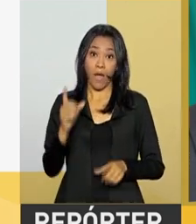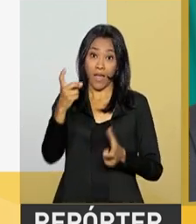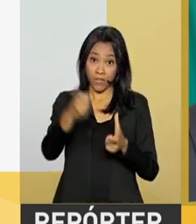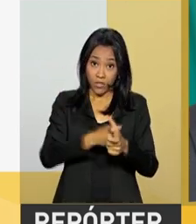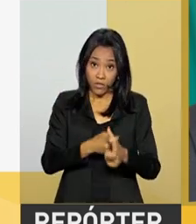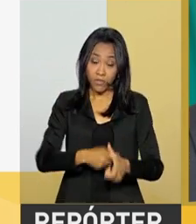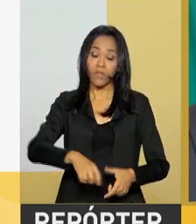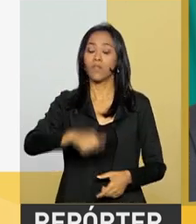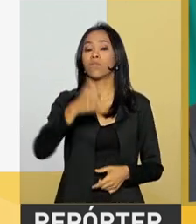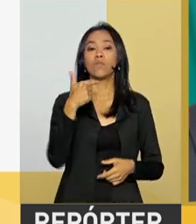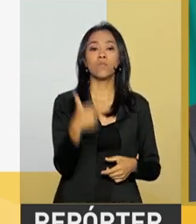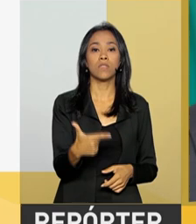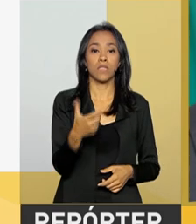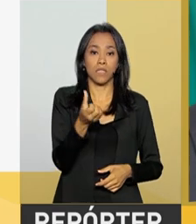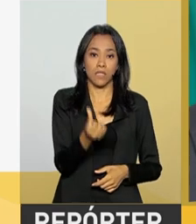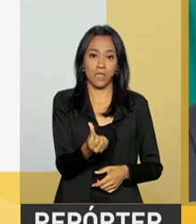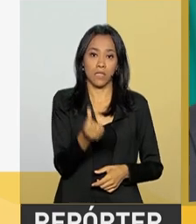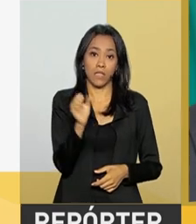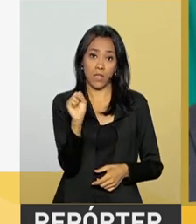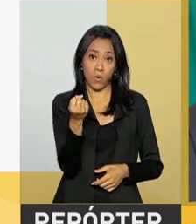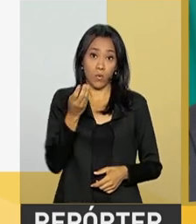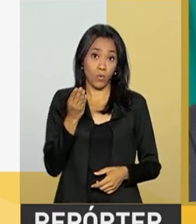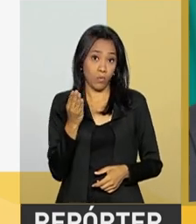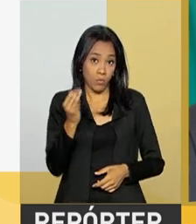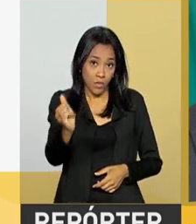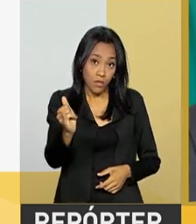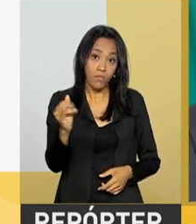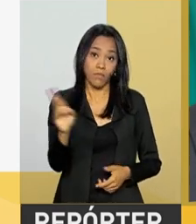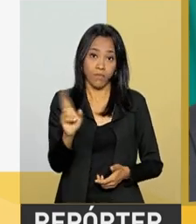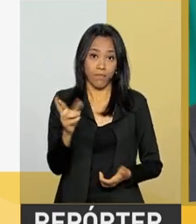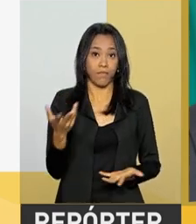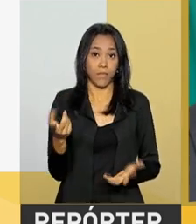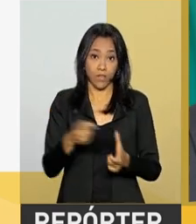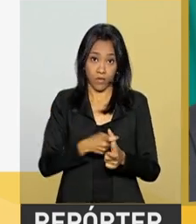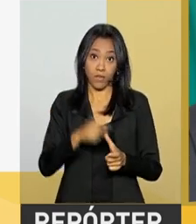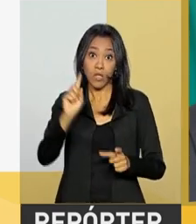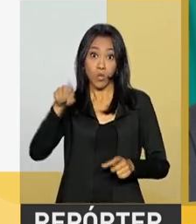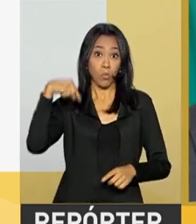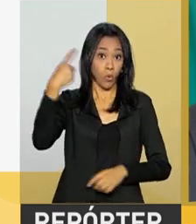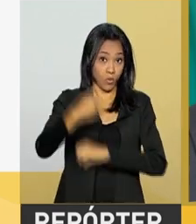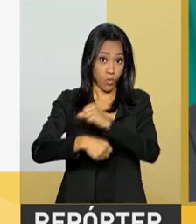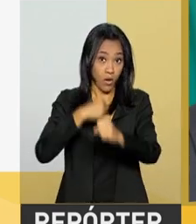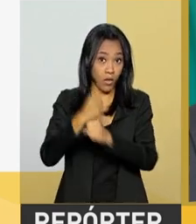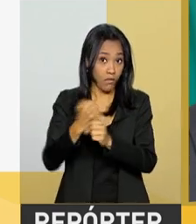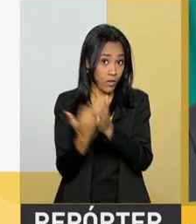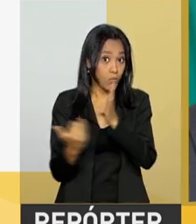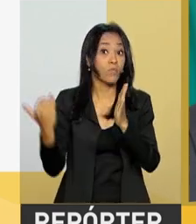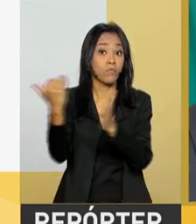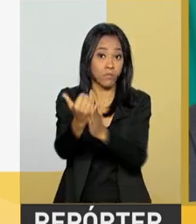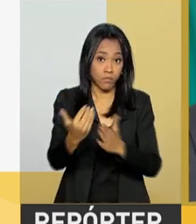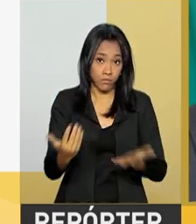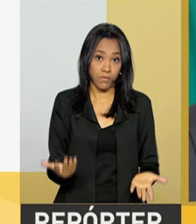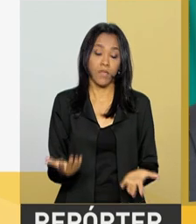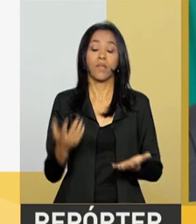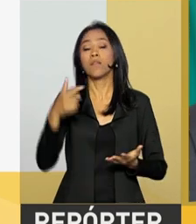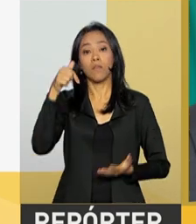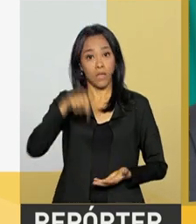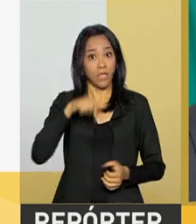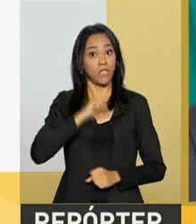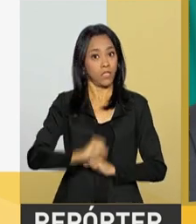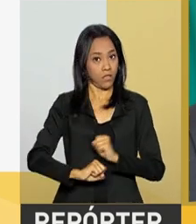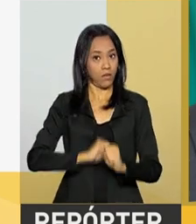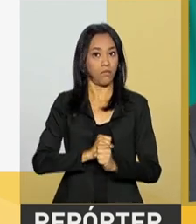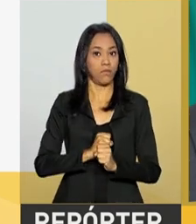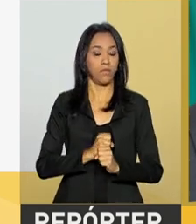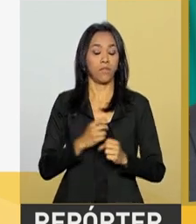de 268 bilhões de reais. No ano que vem vai ser muito mais, ou melhor, neste ano 2018.